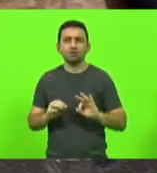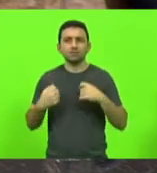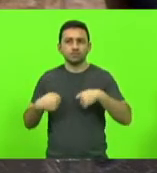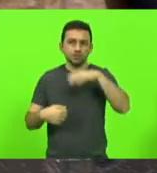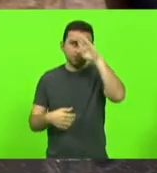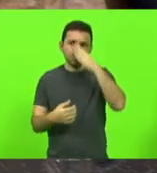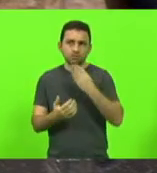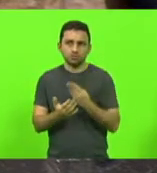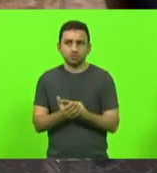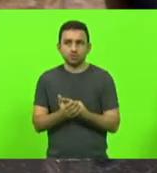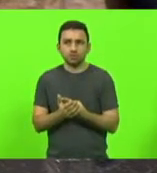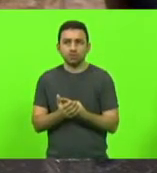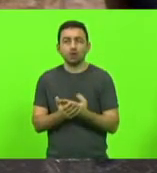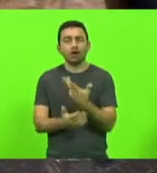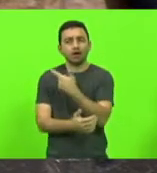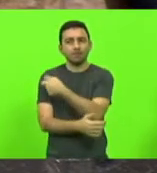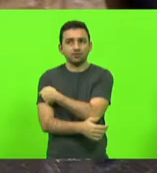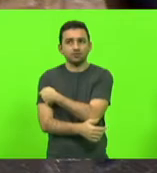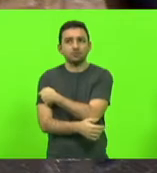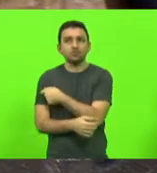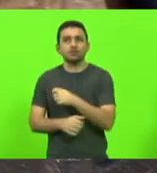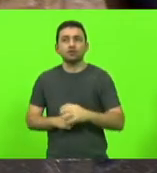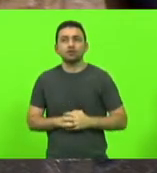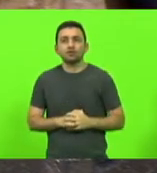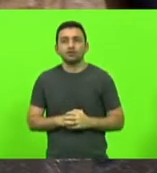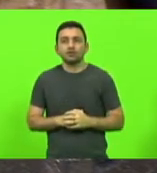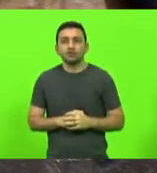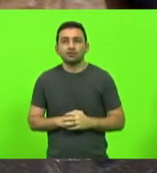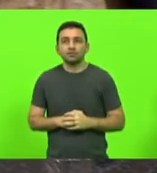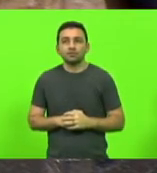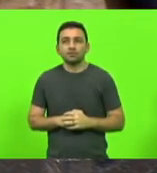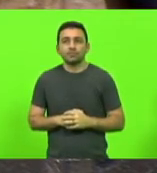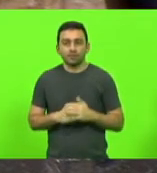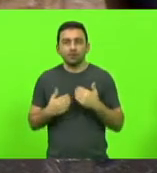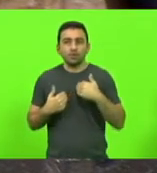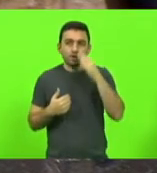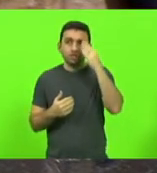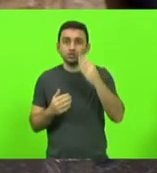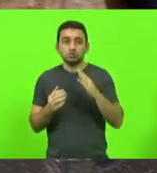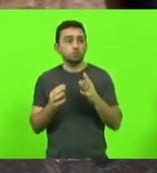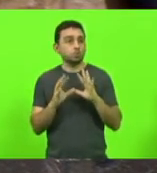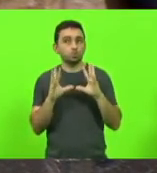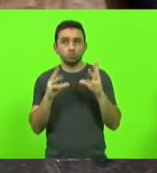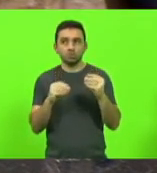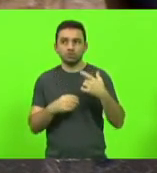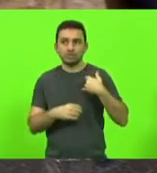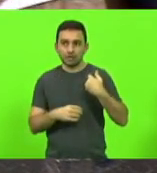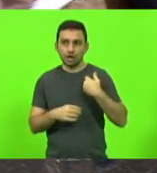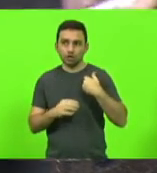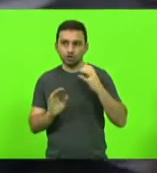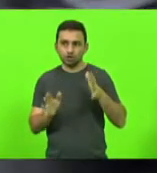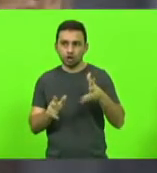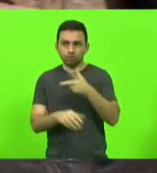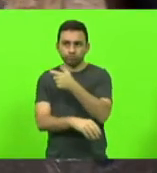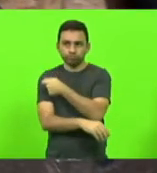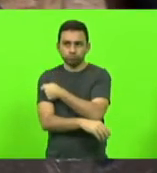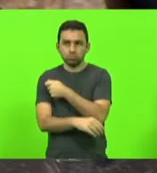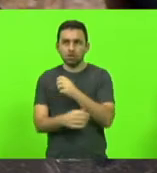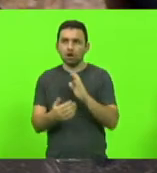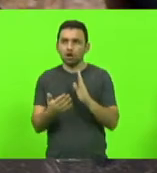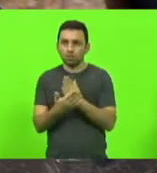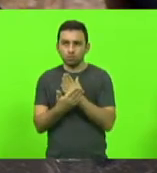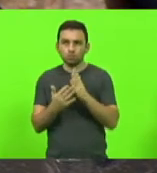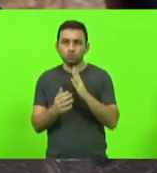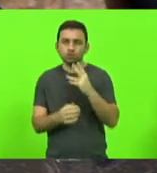na eficácia da vacina. Né? Então, eu acredito que todo mundo aqui, já pela idade, já tomou alguns até a